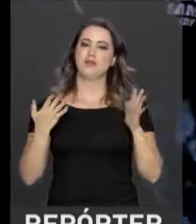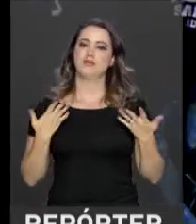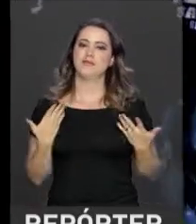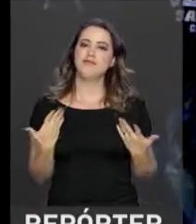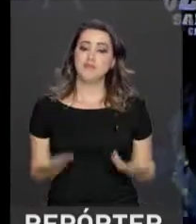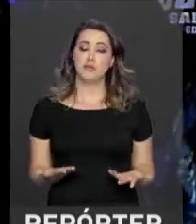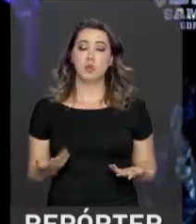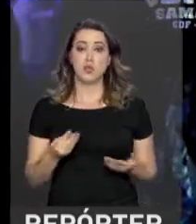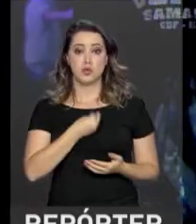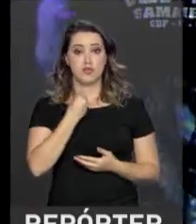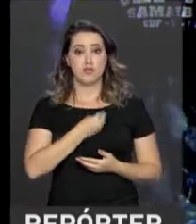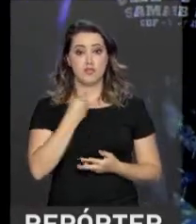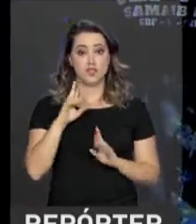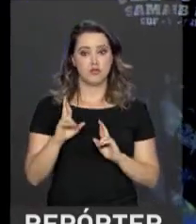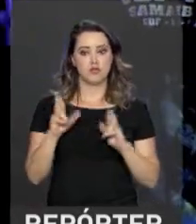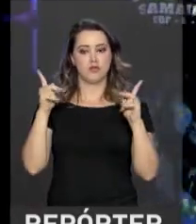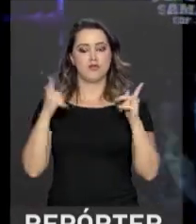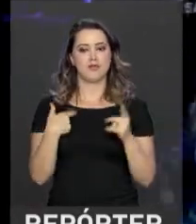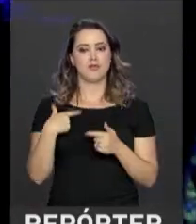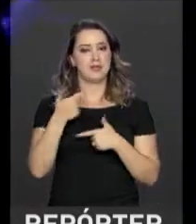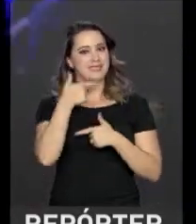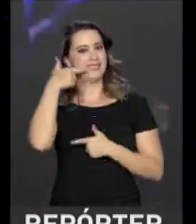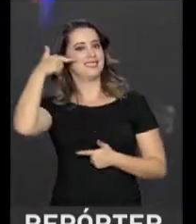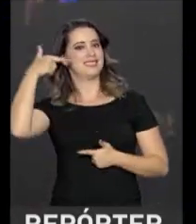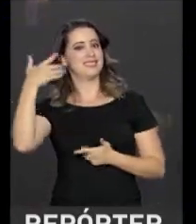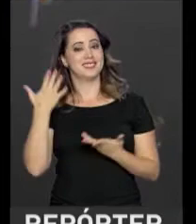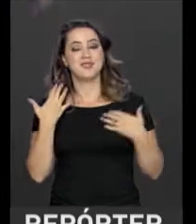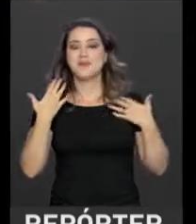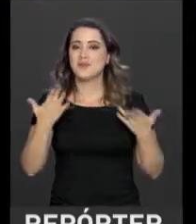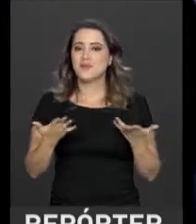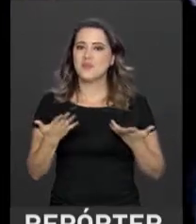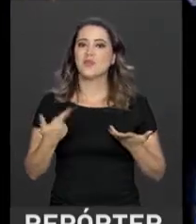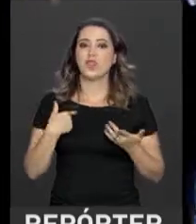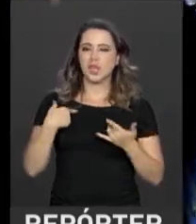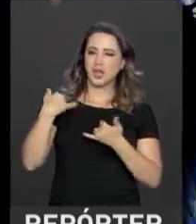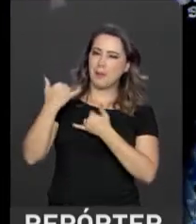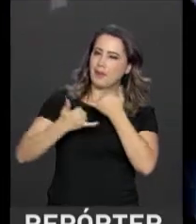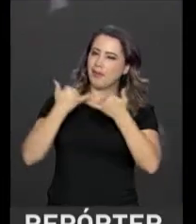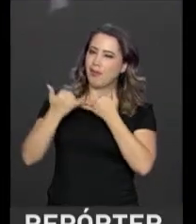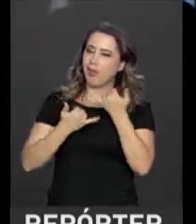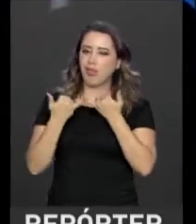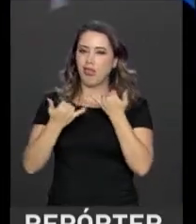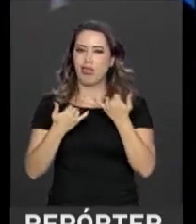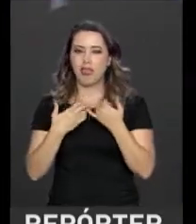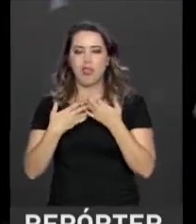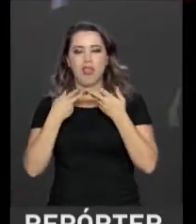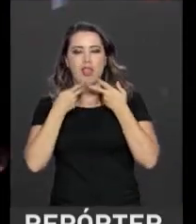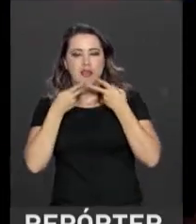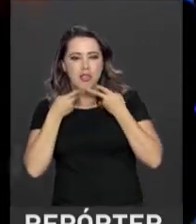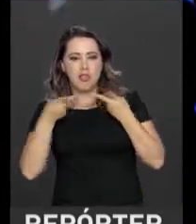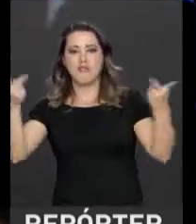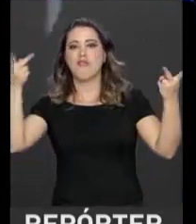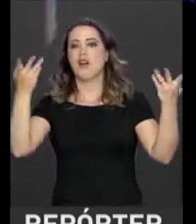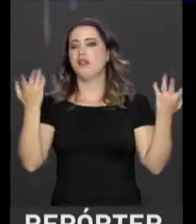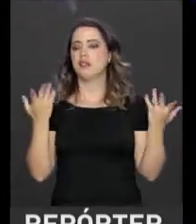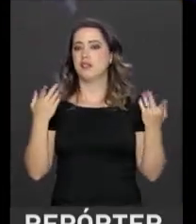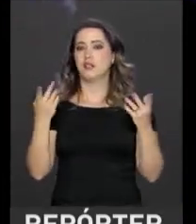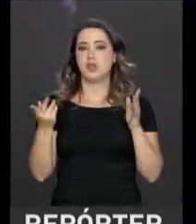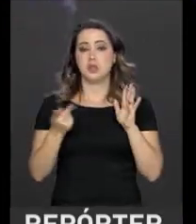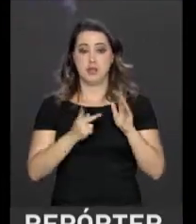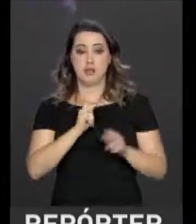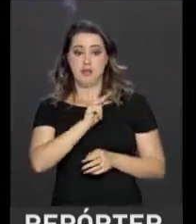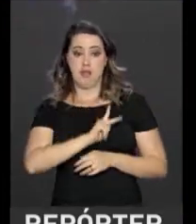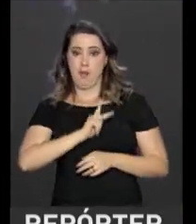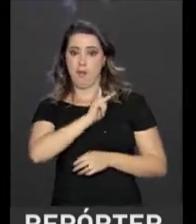de vida a partir do riso né e do lúdico e da poesia que o circo é repleto de poesia